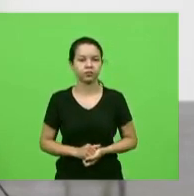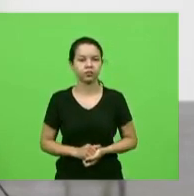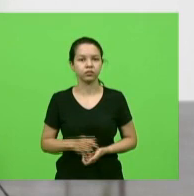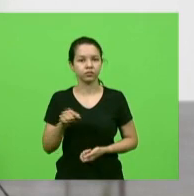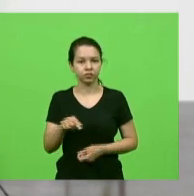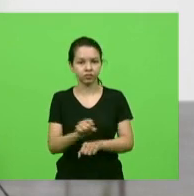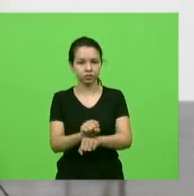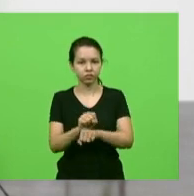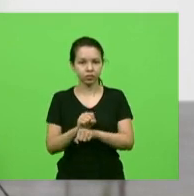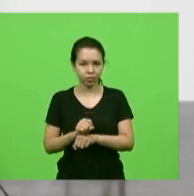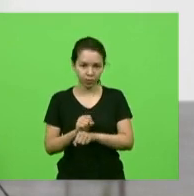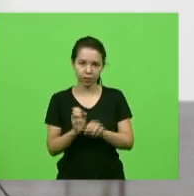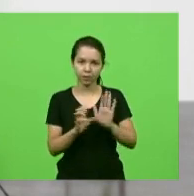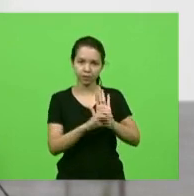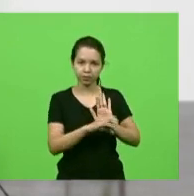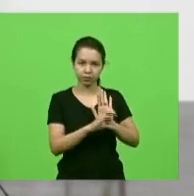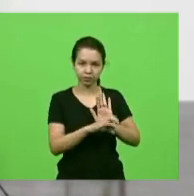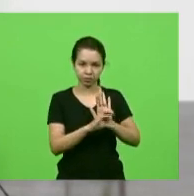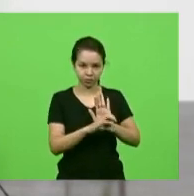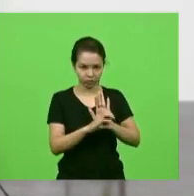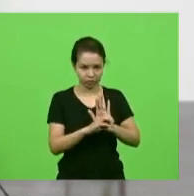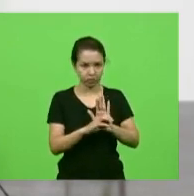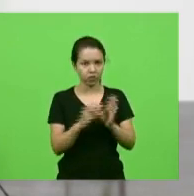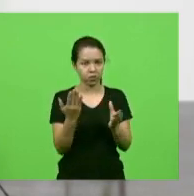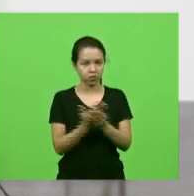Penal estatuiu que, aspas,